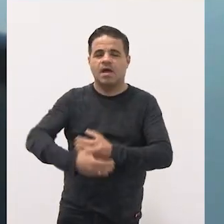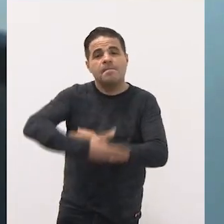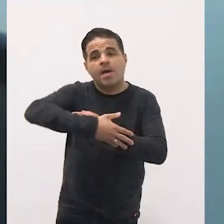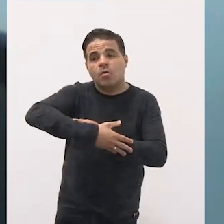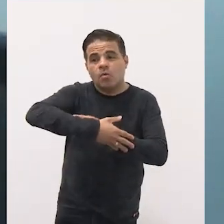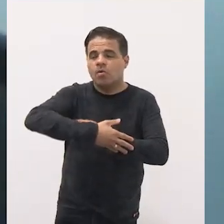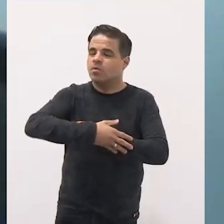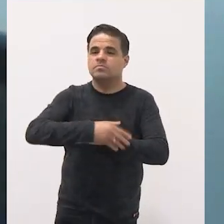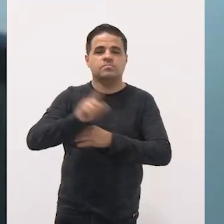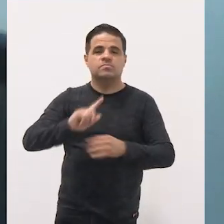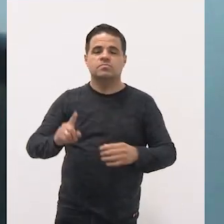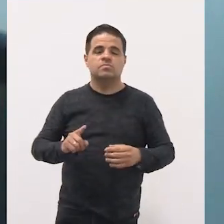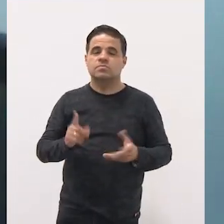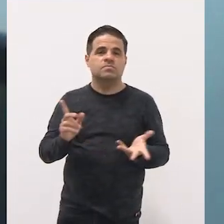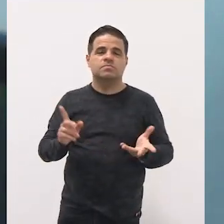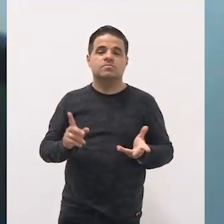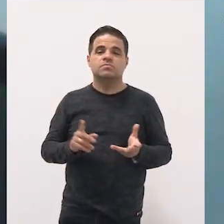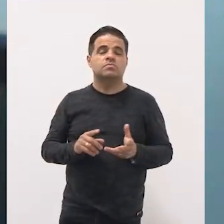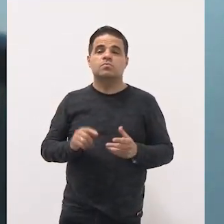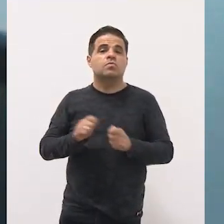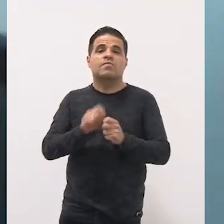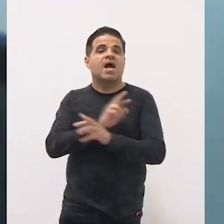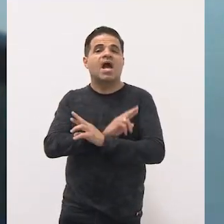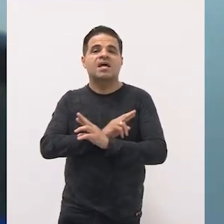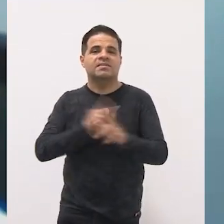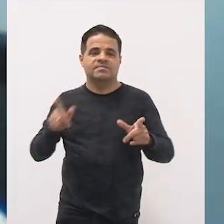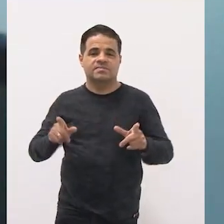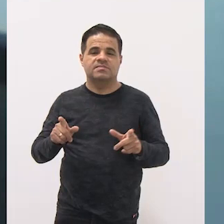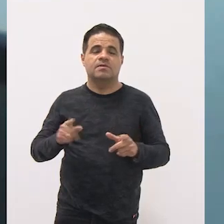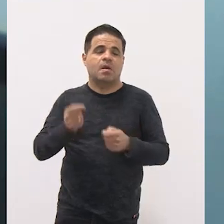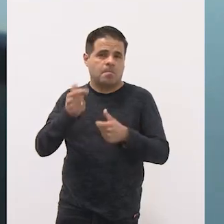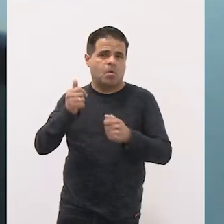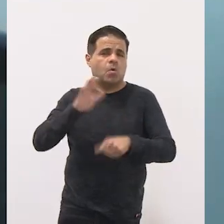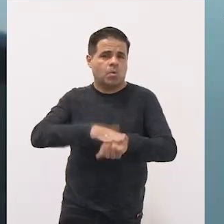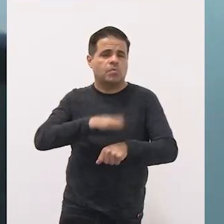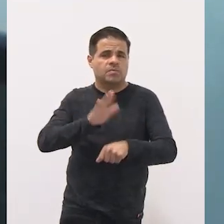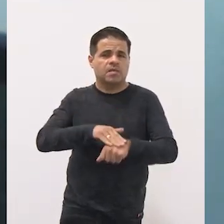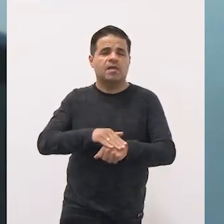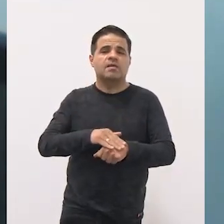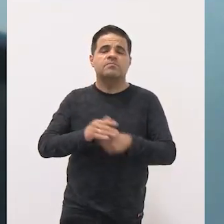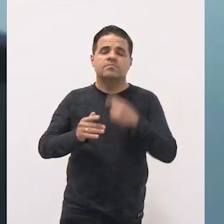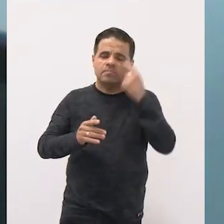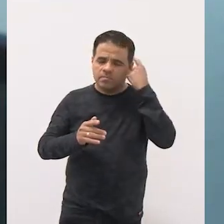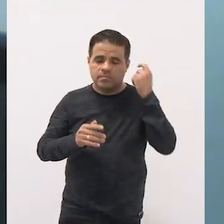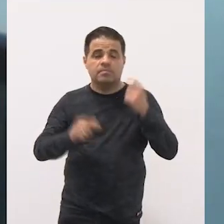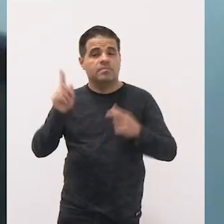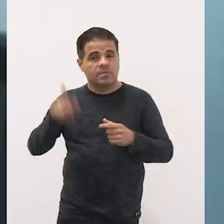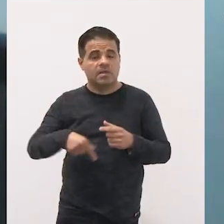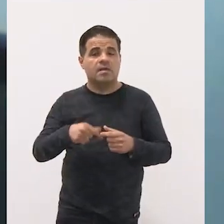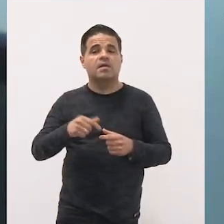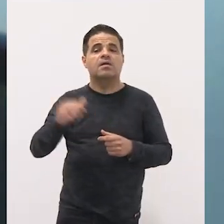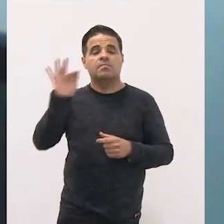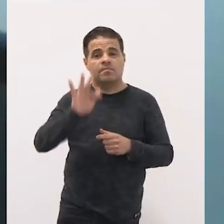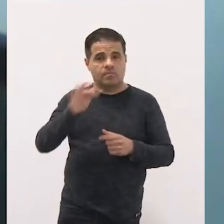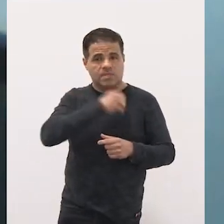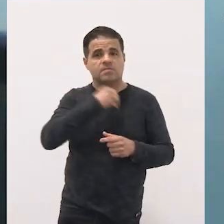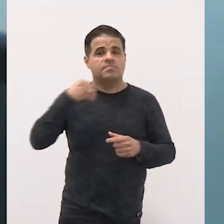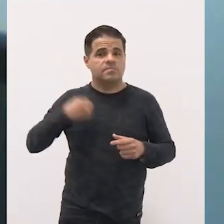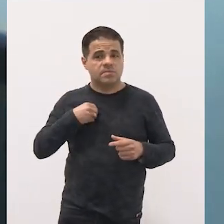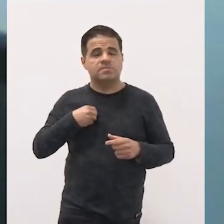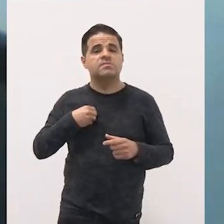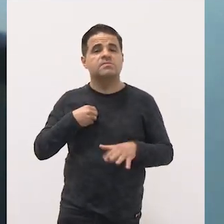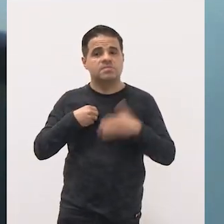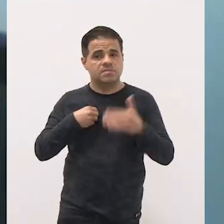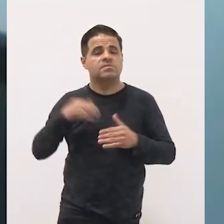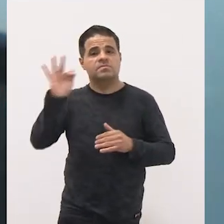dizer, eu tive uma experiência há pouco tempo que foi uma faculdade de medicina,